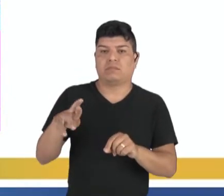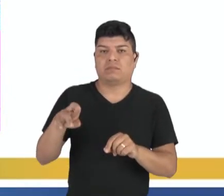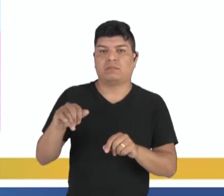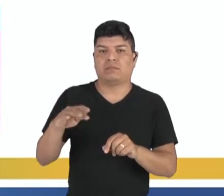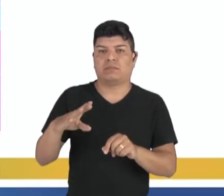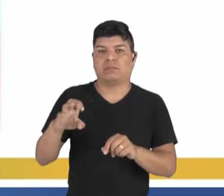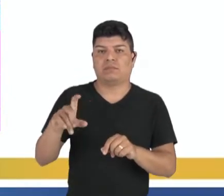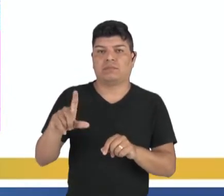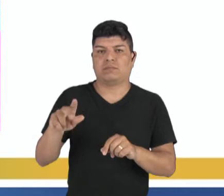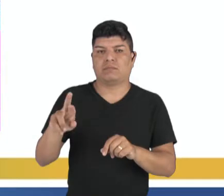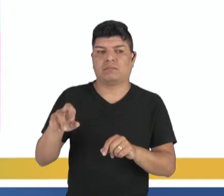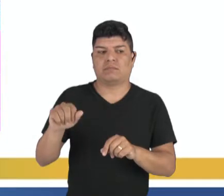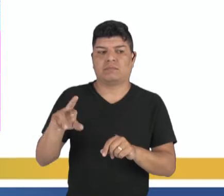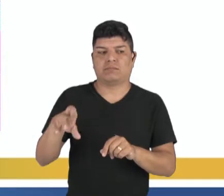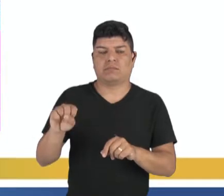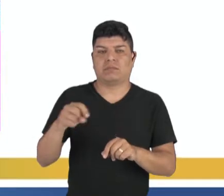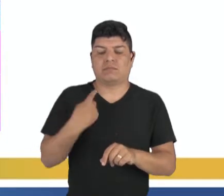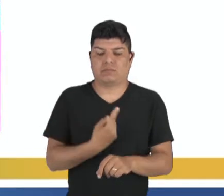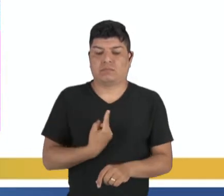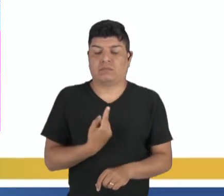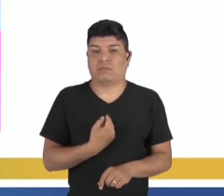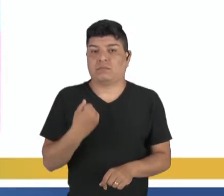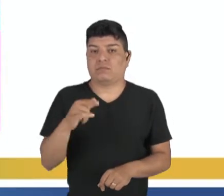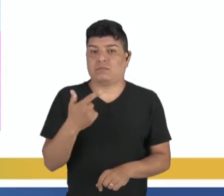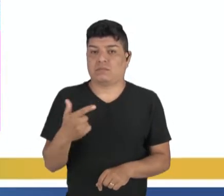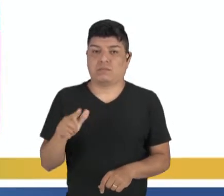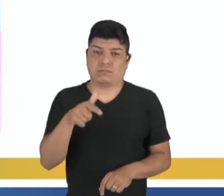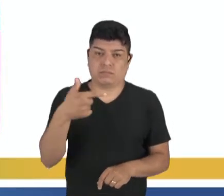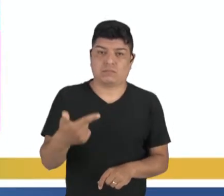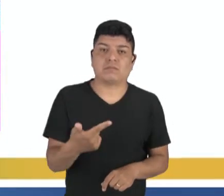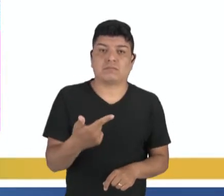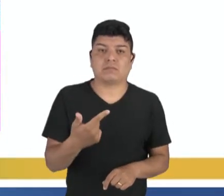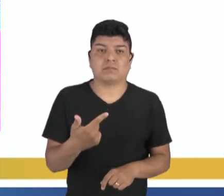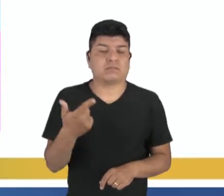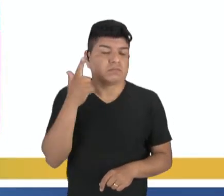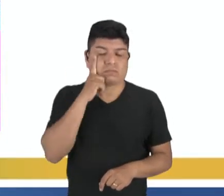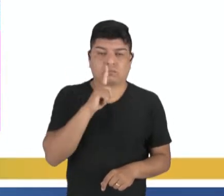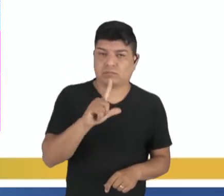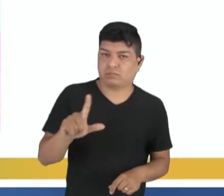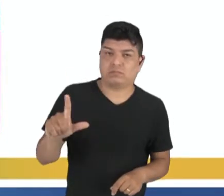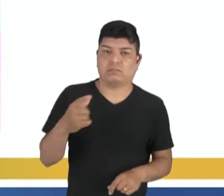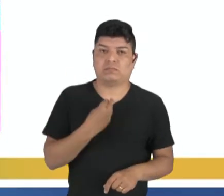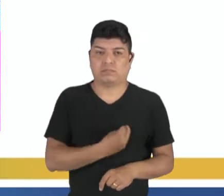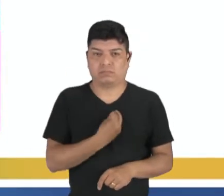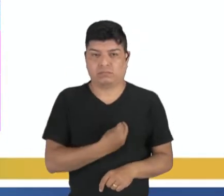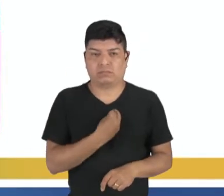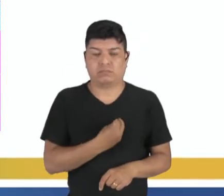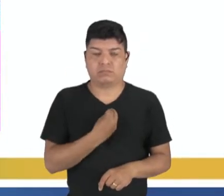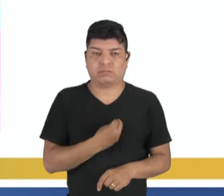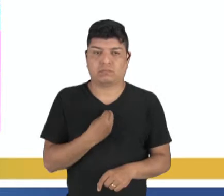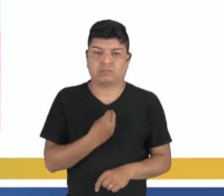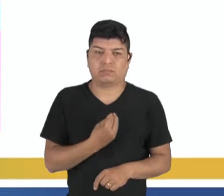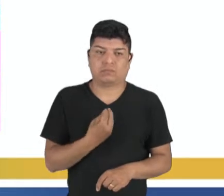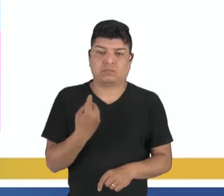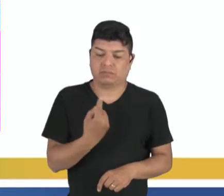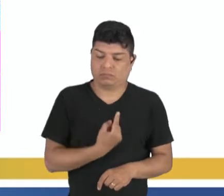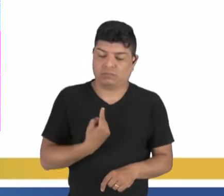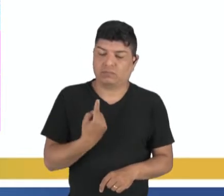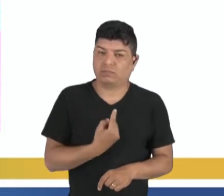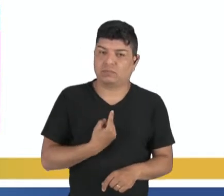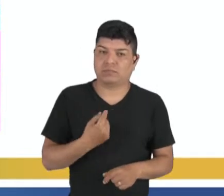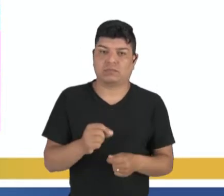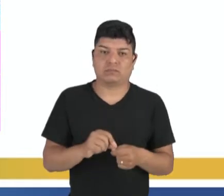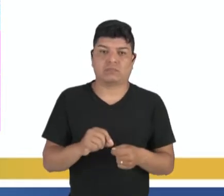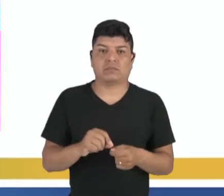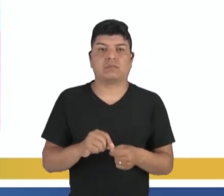obrigatório, porque se ele estiver sozinho, se ele não tiver um hospedeiro, ele não consegue ativar o seu metabolismo sozinho para realizar